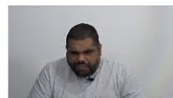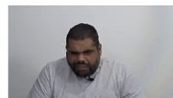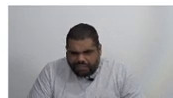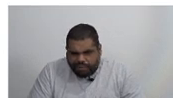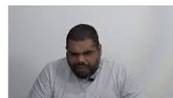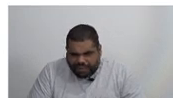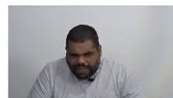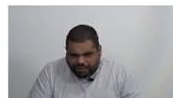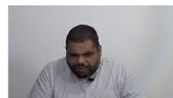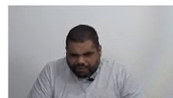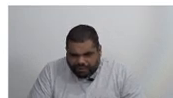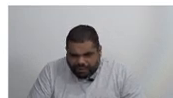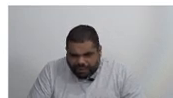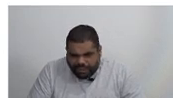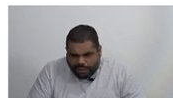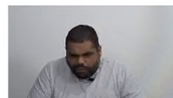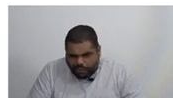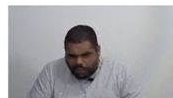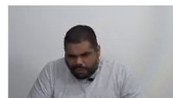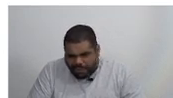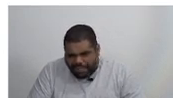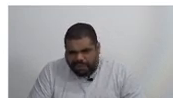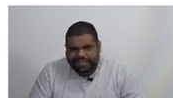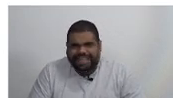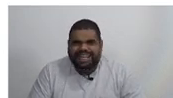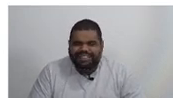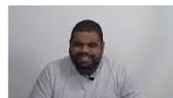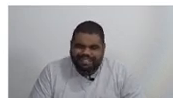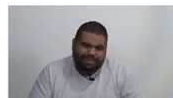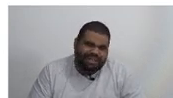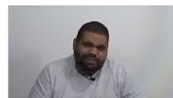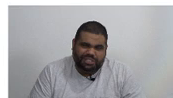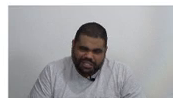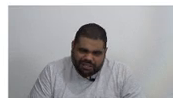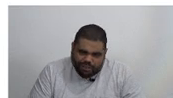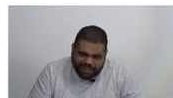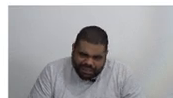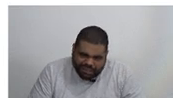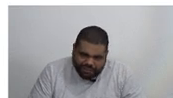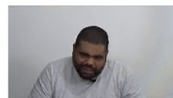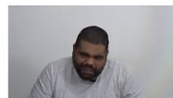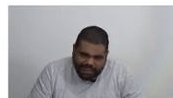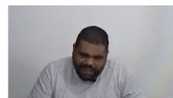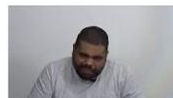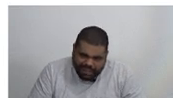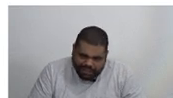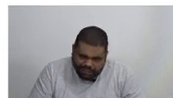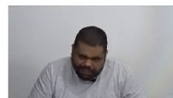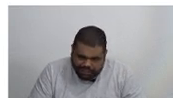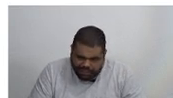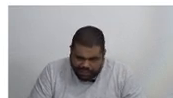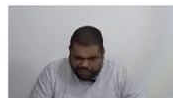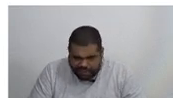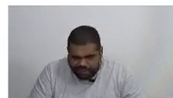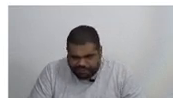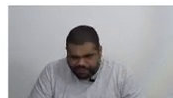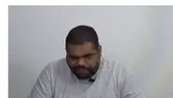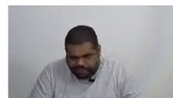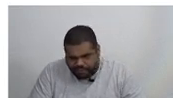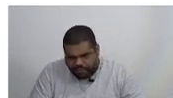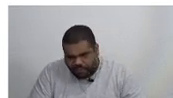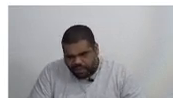menos x ao quadrado. Então, eu vou desmembrar ali, ó. O que é x, menos x ao quadrado? É menos x